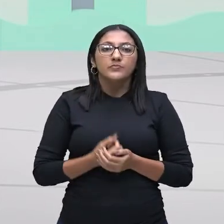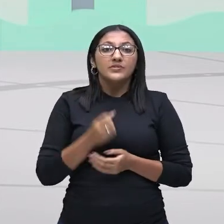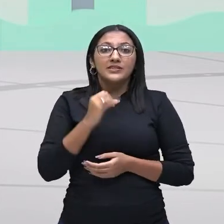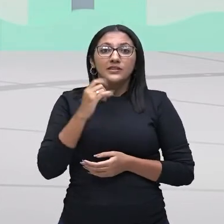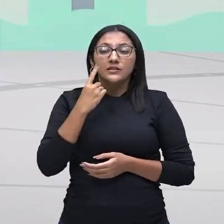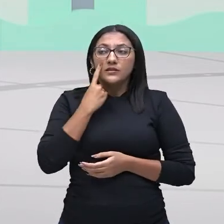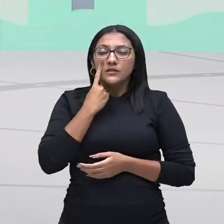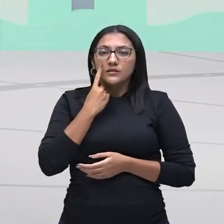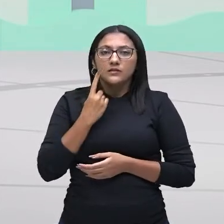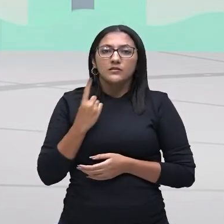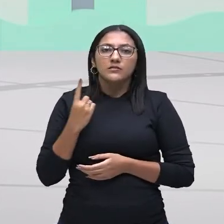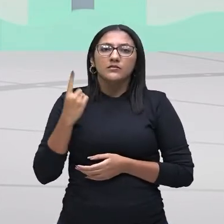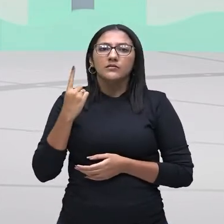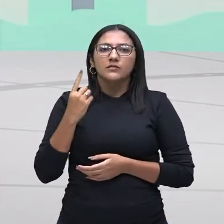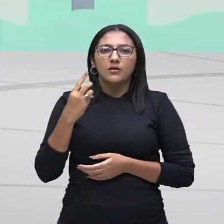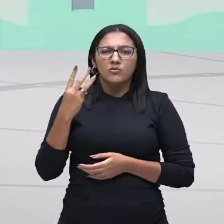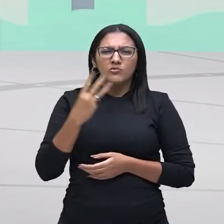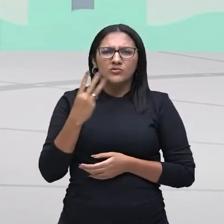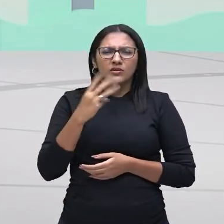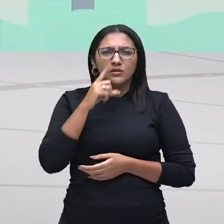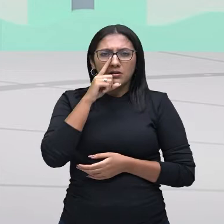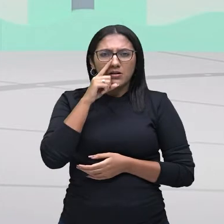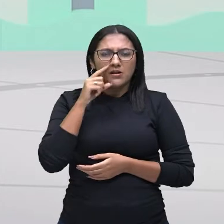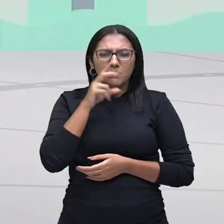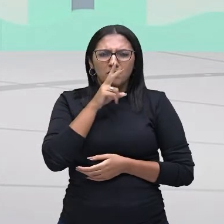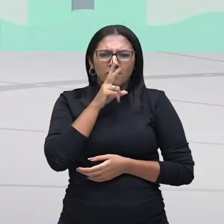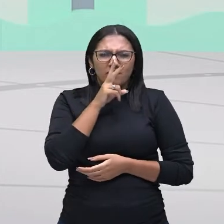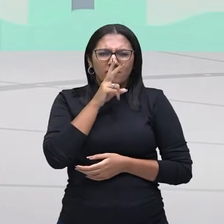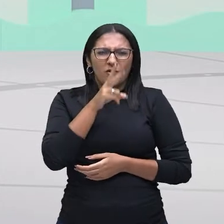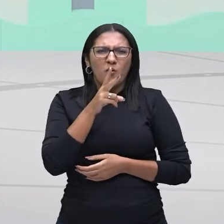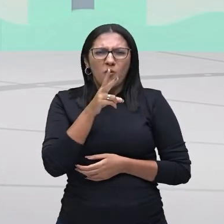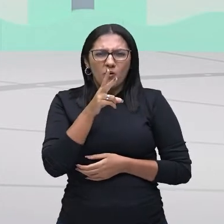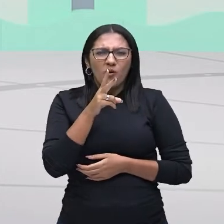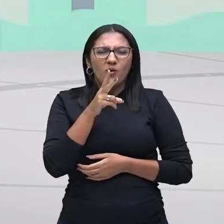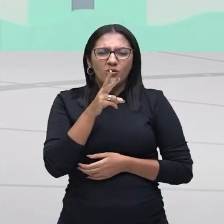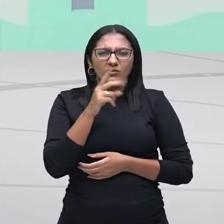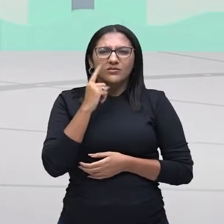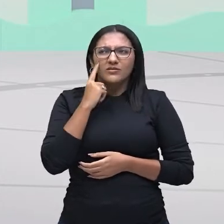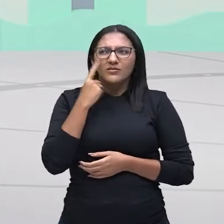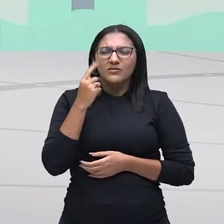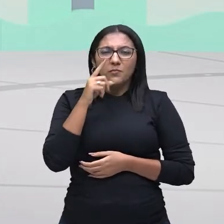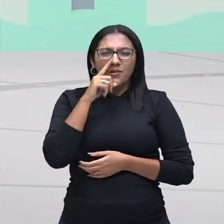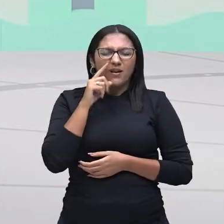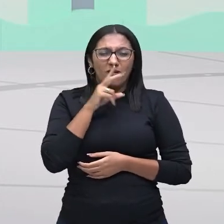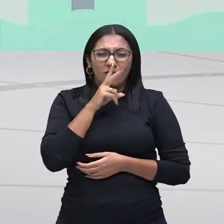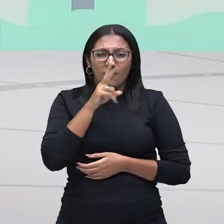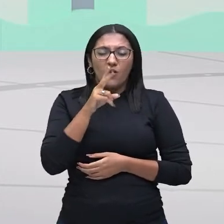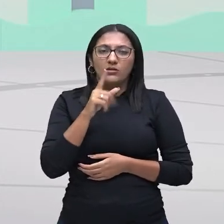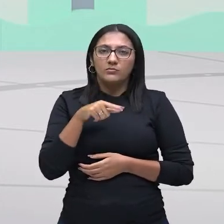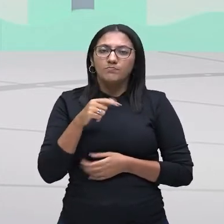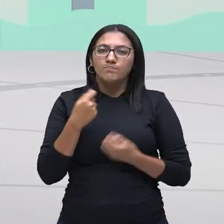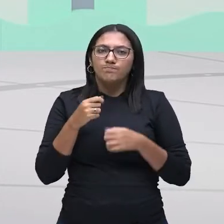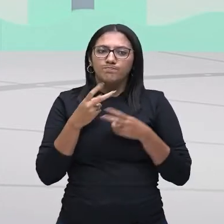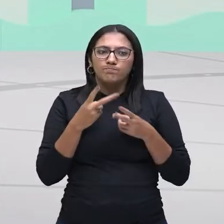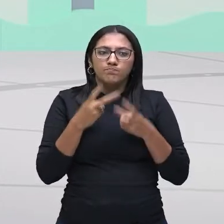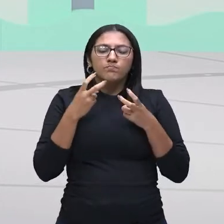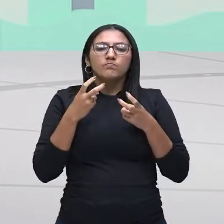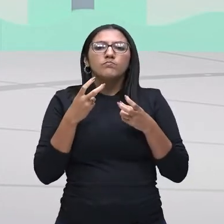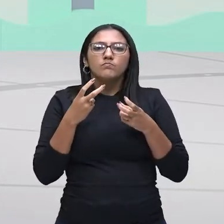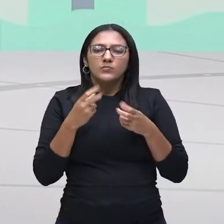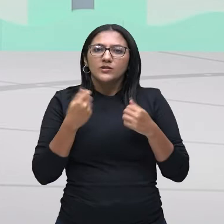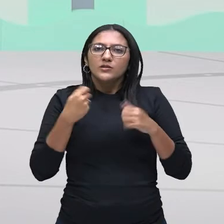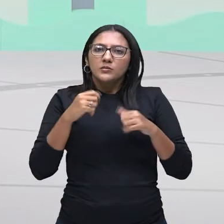xixi estiver com essa cor amarela mais concentrada, como âmbar ali no meio, já é um alerta, dizendo que a